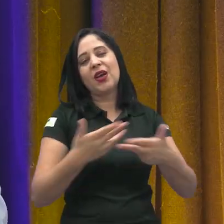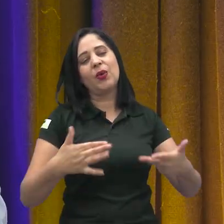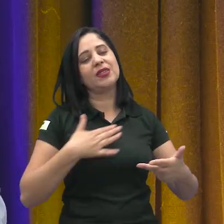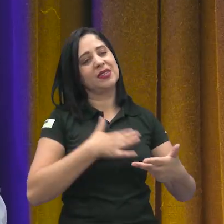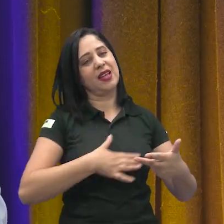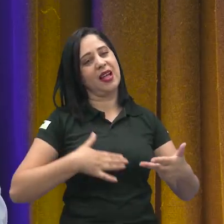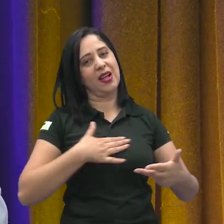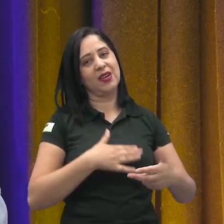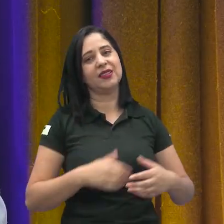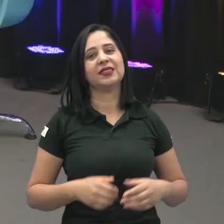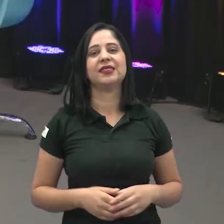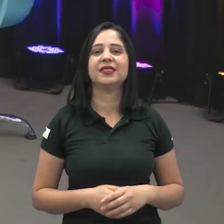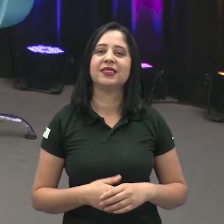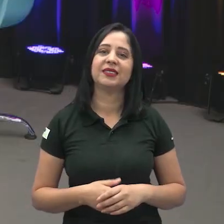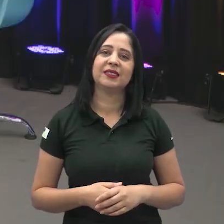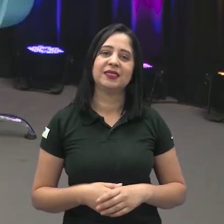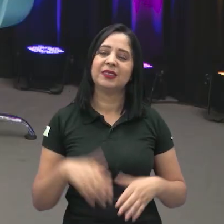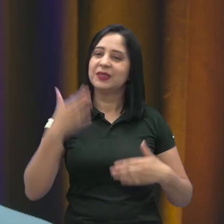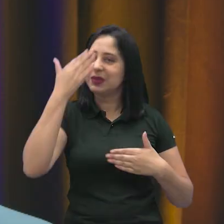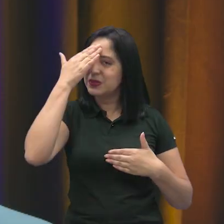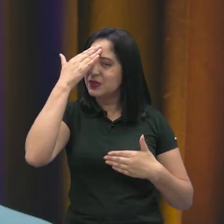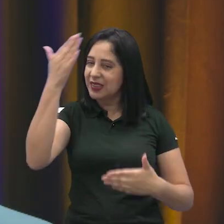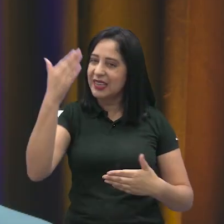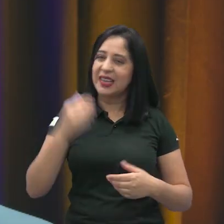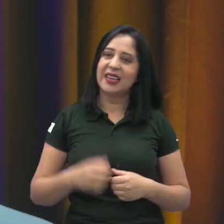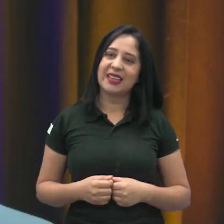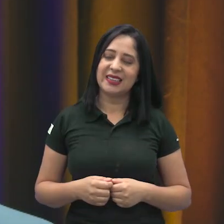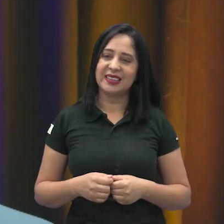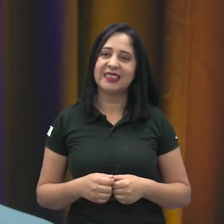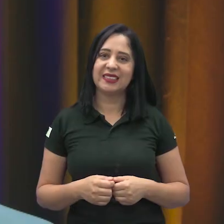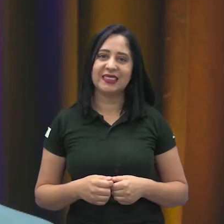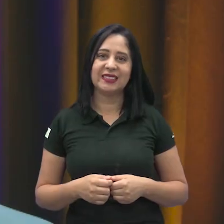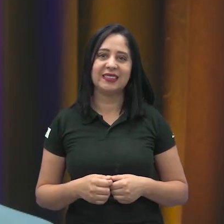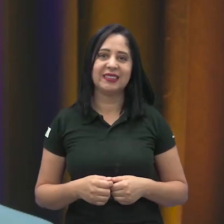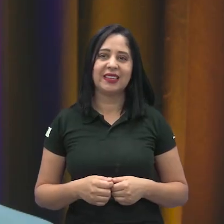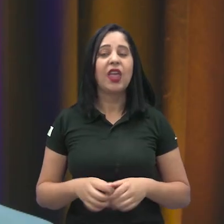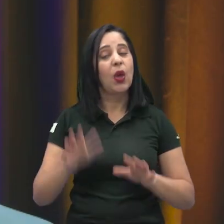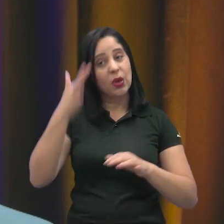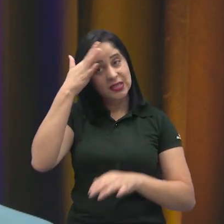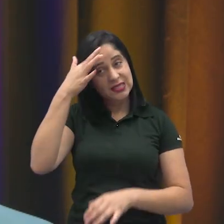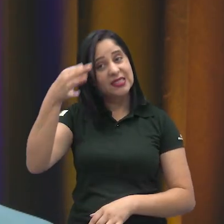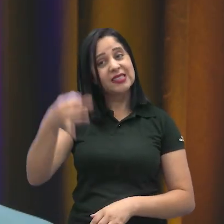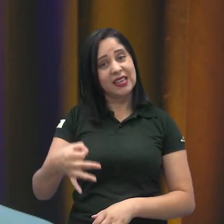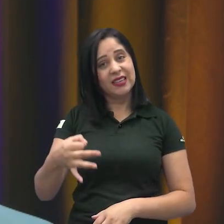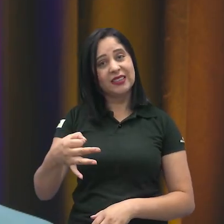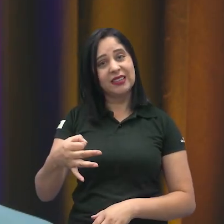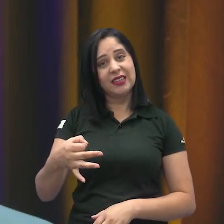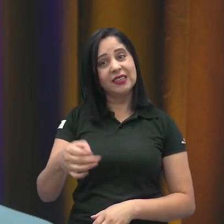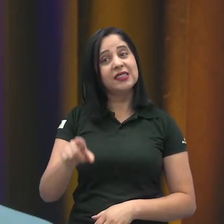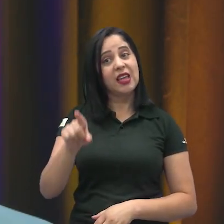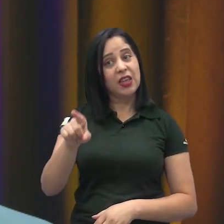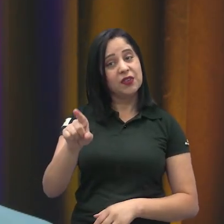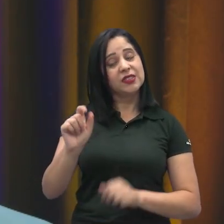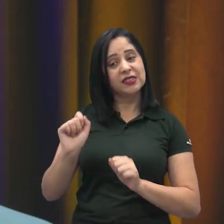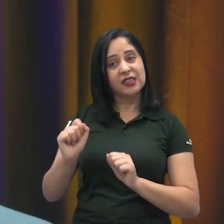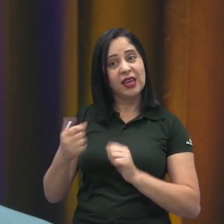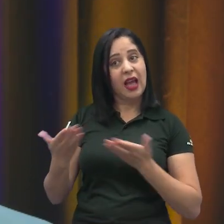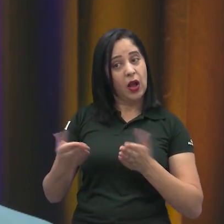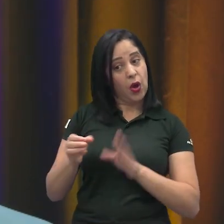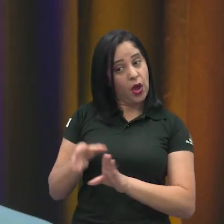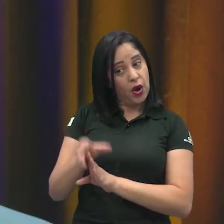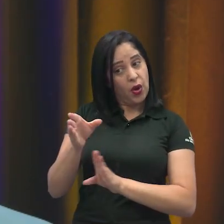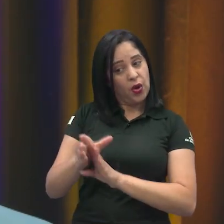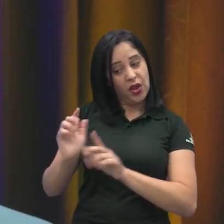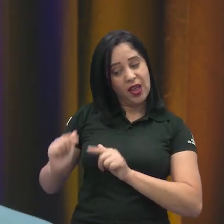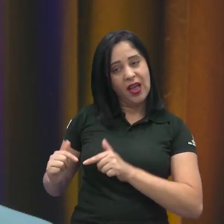a fazer, fazer bem feito. Muito bom, Rodrigo. Obrigada, viu, pela sua participação. Tenho certeza que trouxe um pouquinho mais de